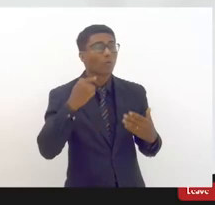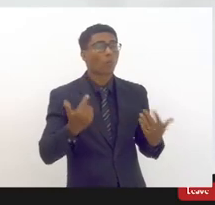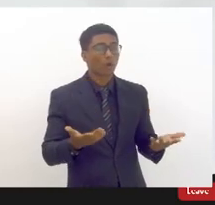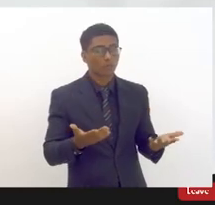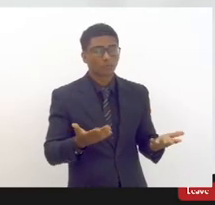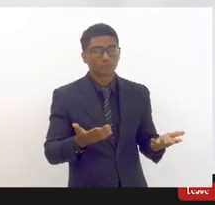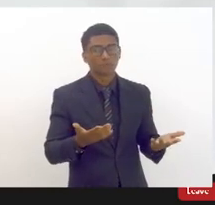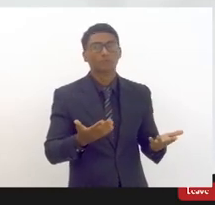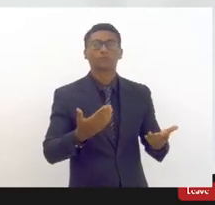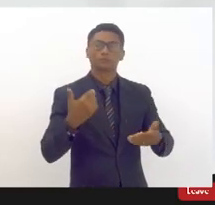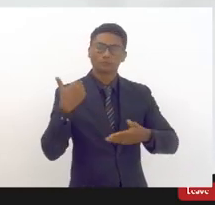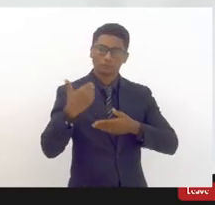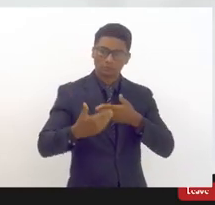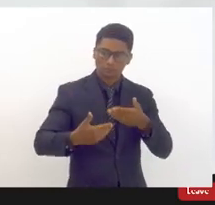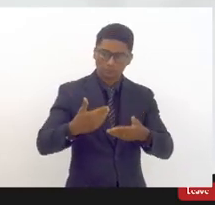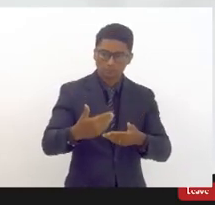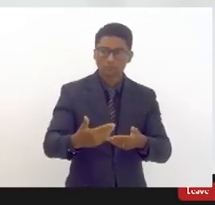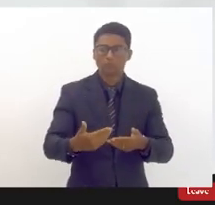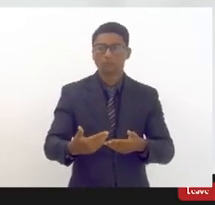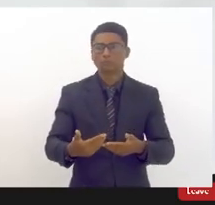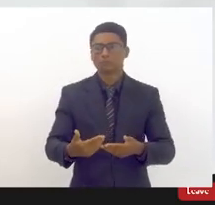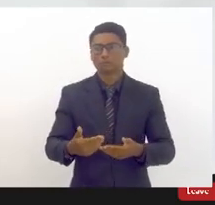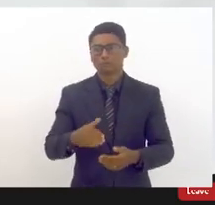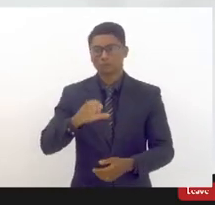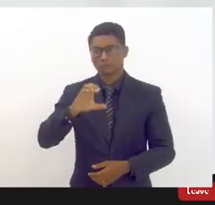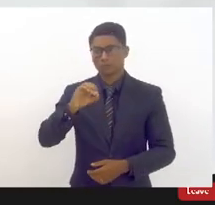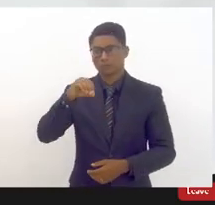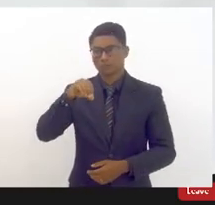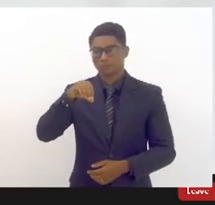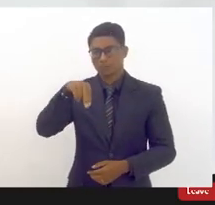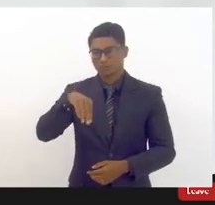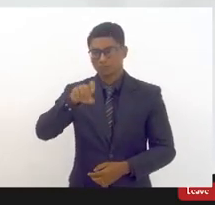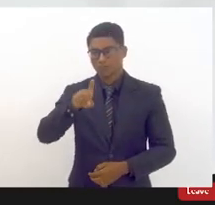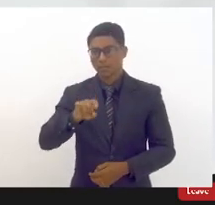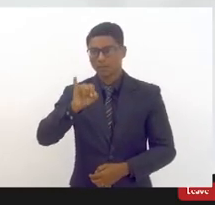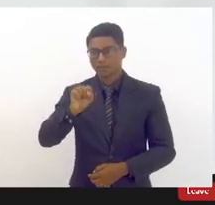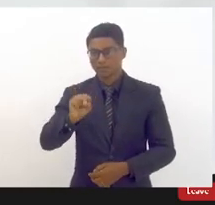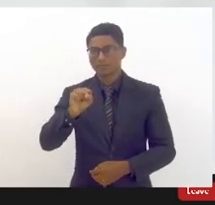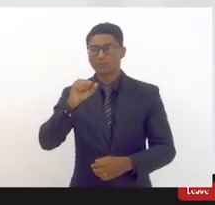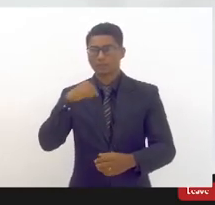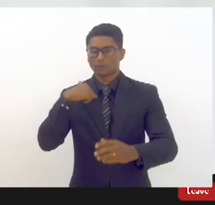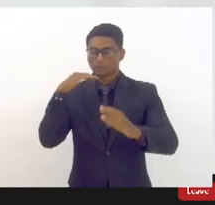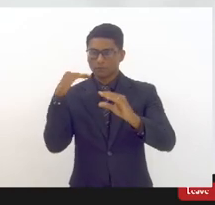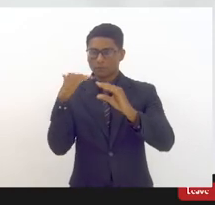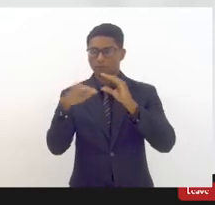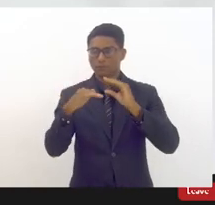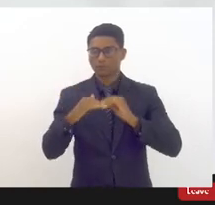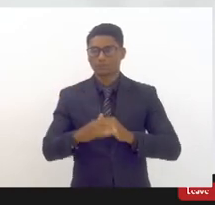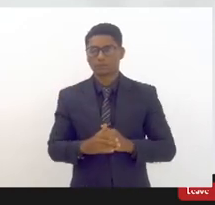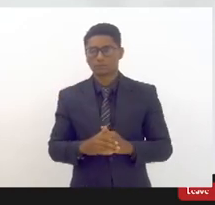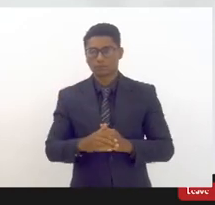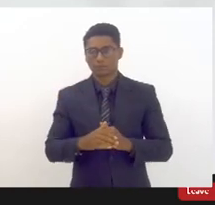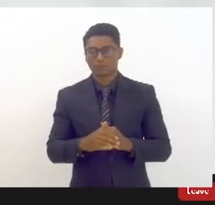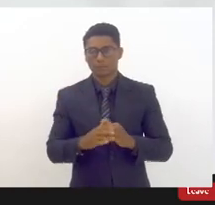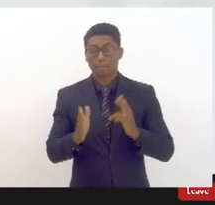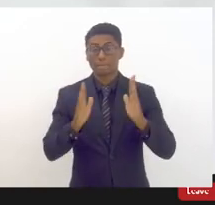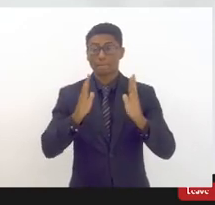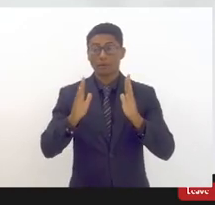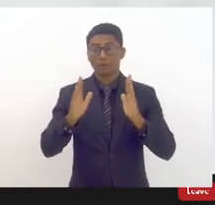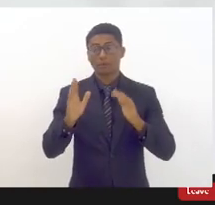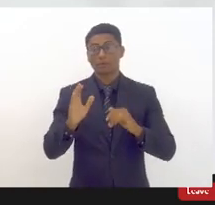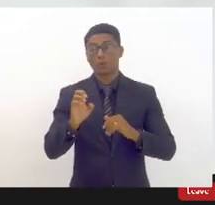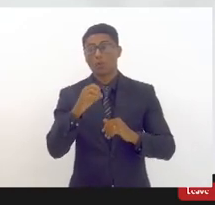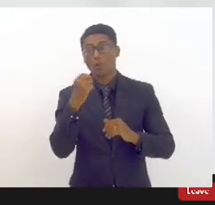o pessoal da Conex, a gente entraria em contato com o gabinete de Vossa Excelência e informaria prazo ou mesmo